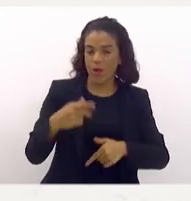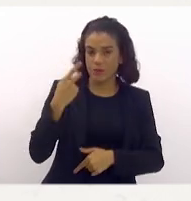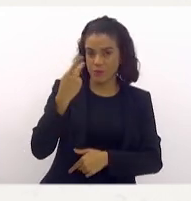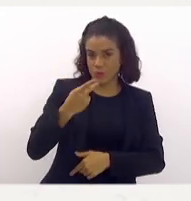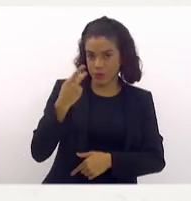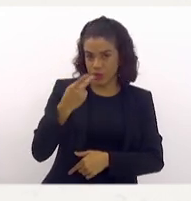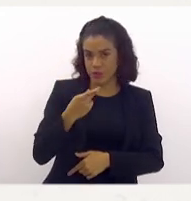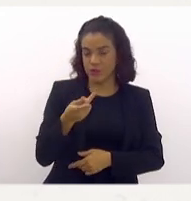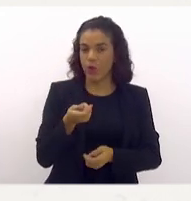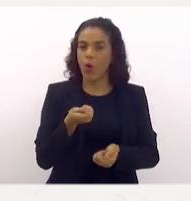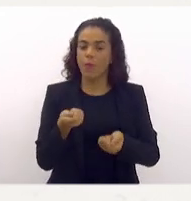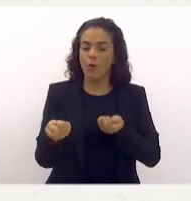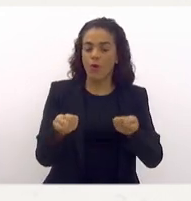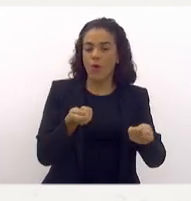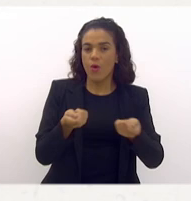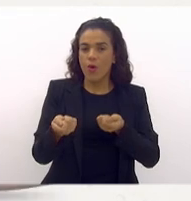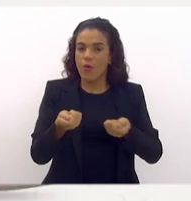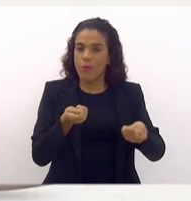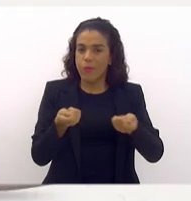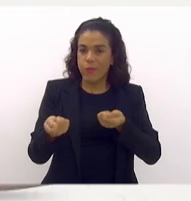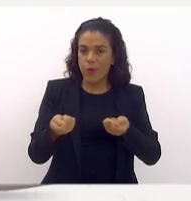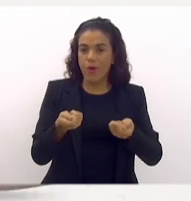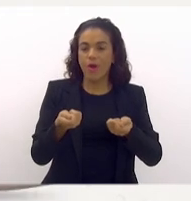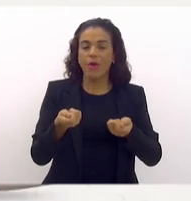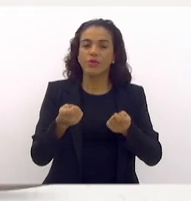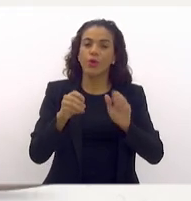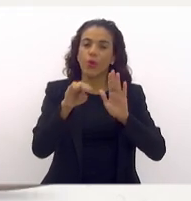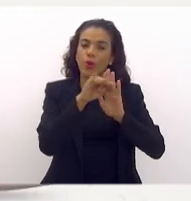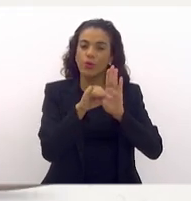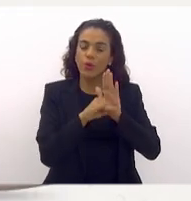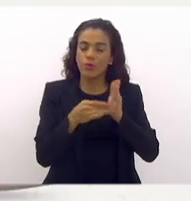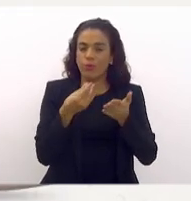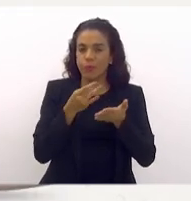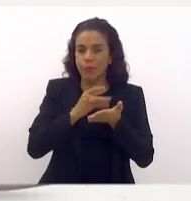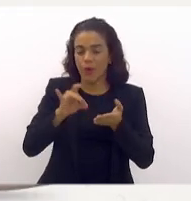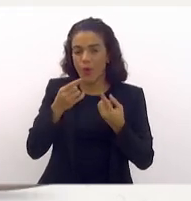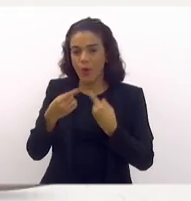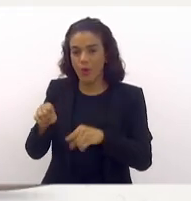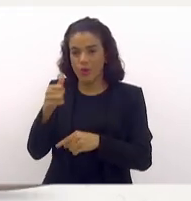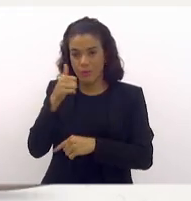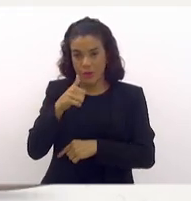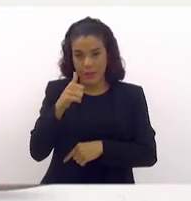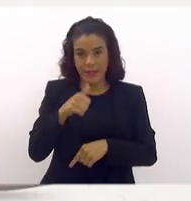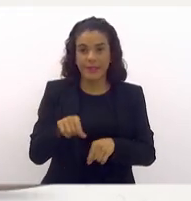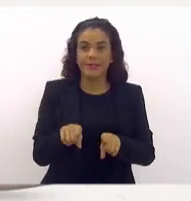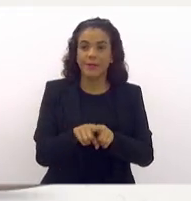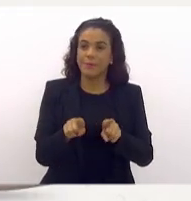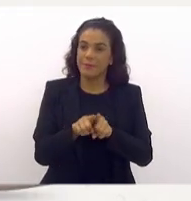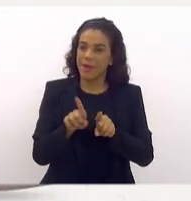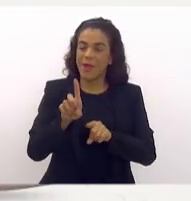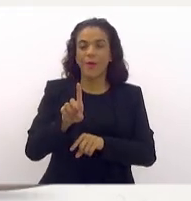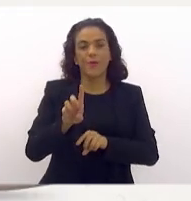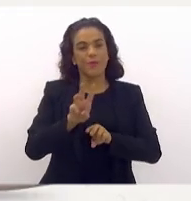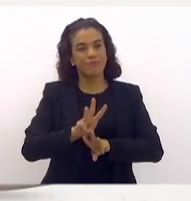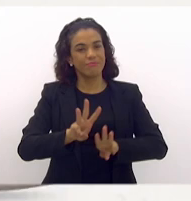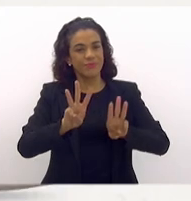na moderação de conteúdos misóginos. O canal de ajuda da SaferNet, que oferece orientação em tempo real